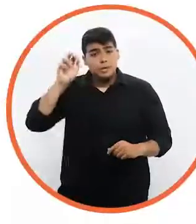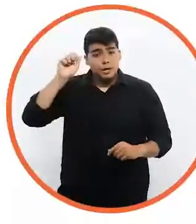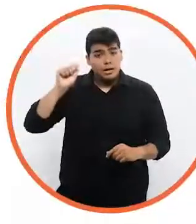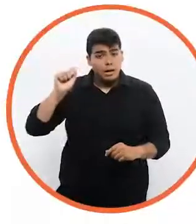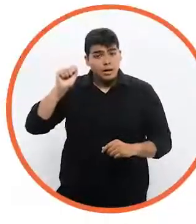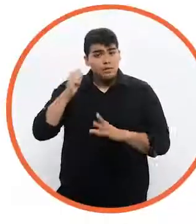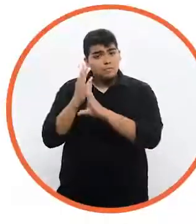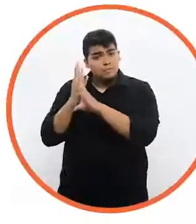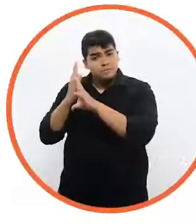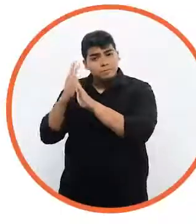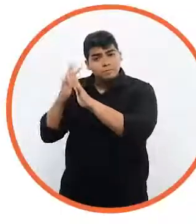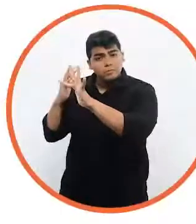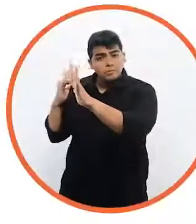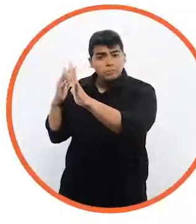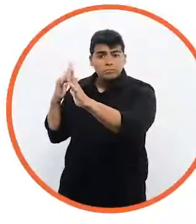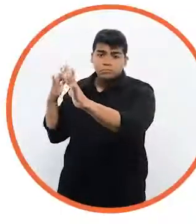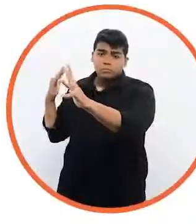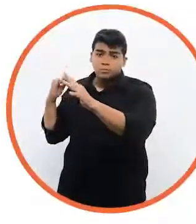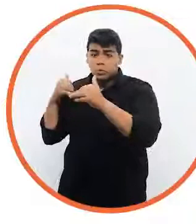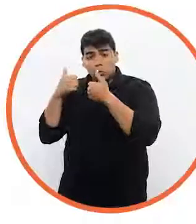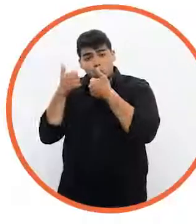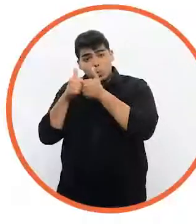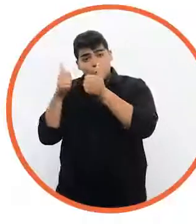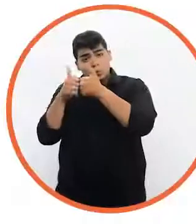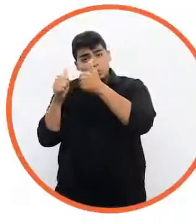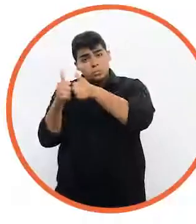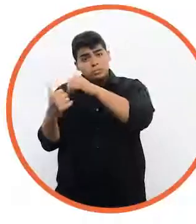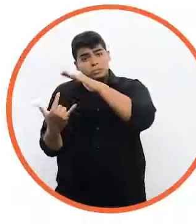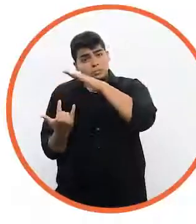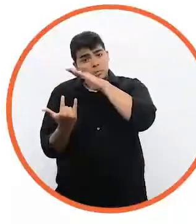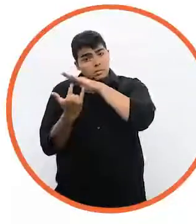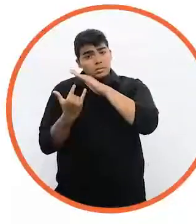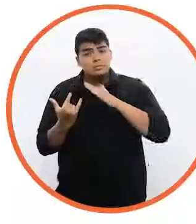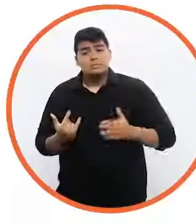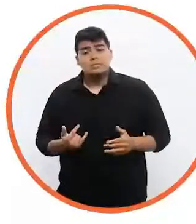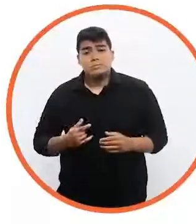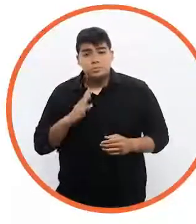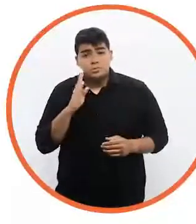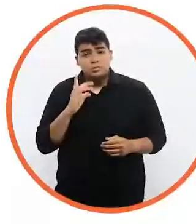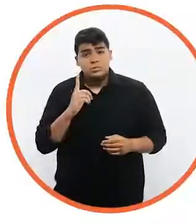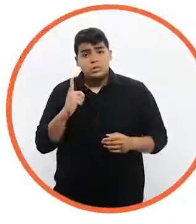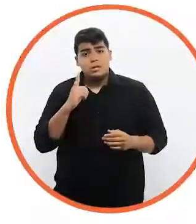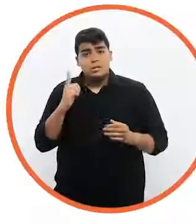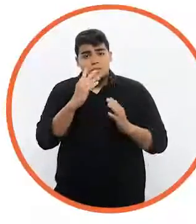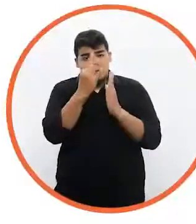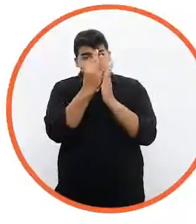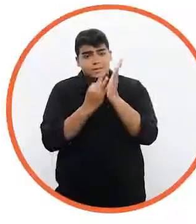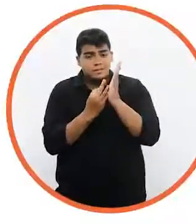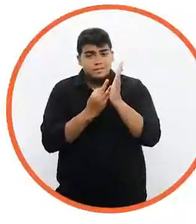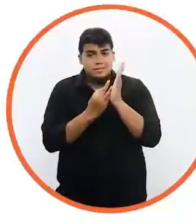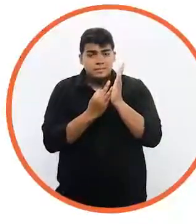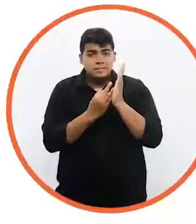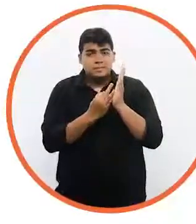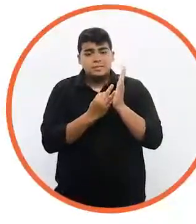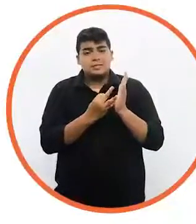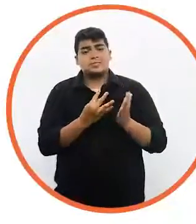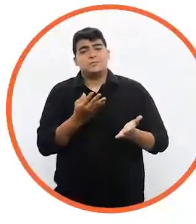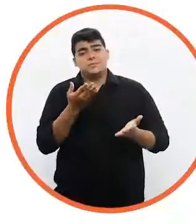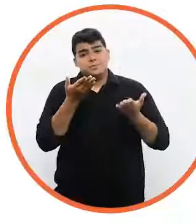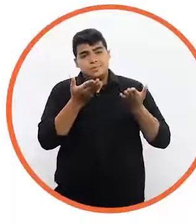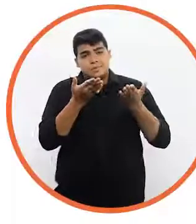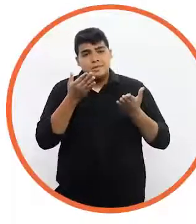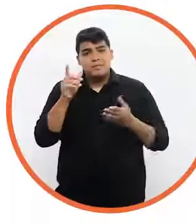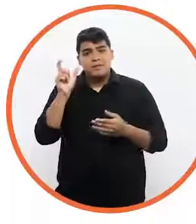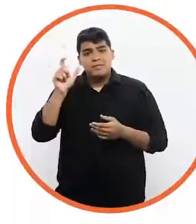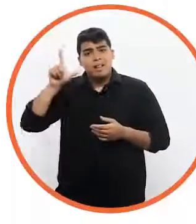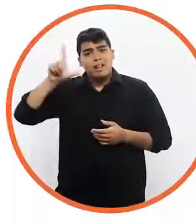a letra A. Havia uma fila comprida na parada de ônibus, já que eu tenho ali, né, no meu texto, o quê?